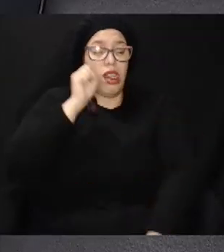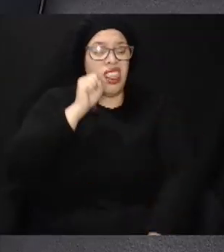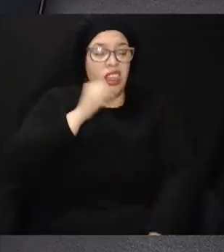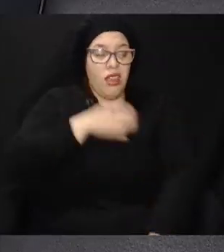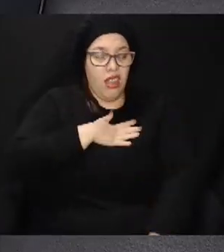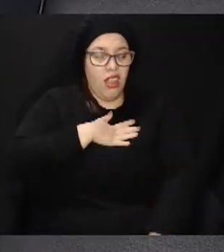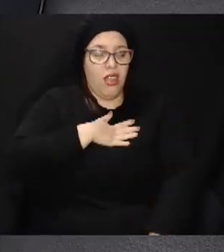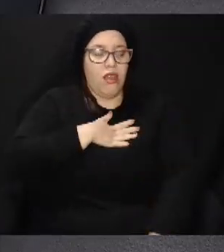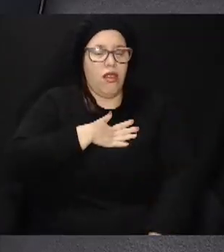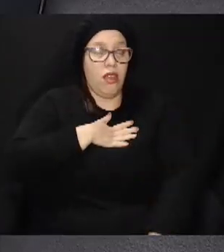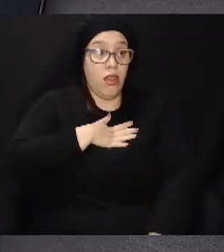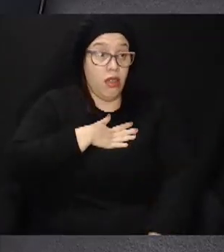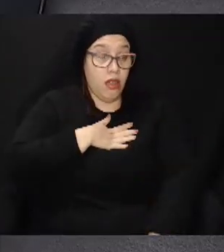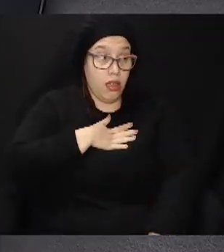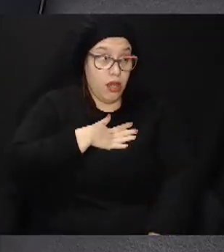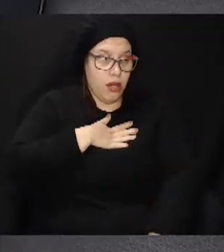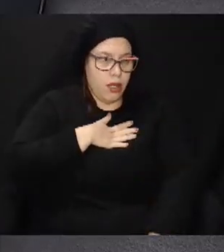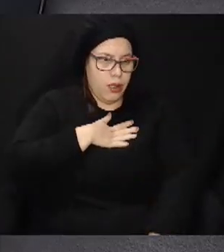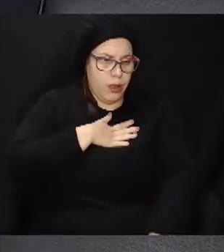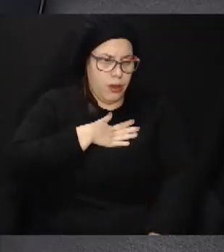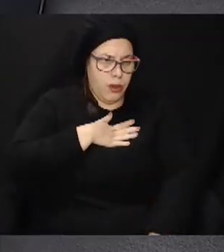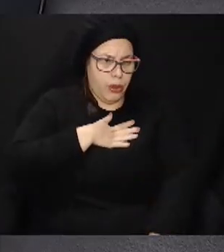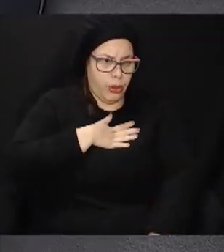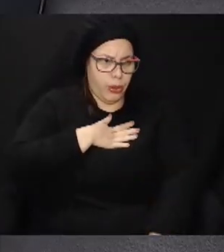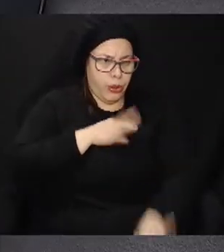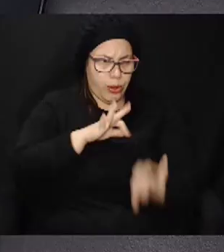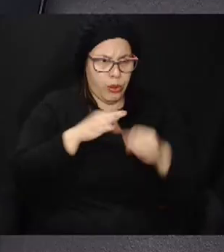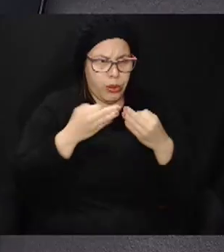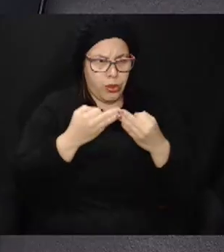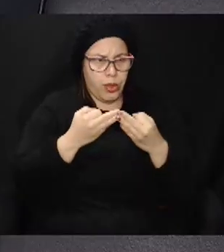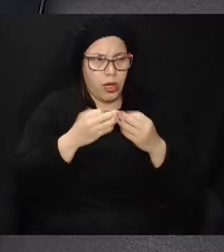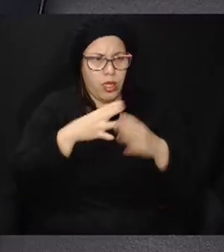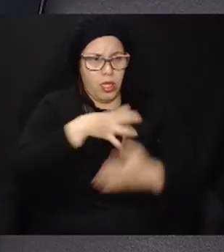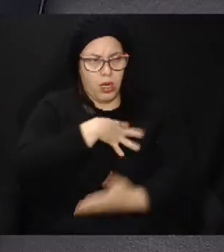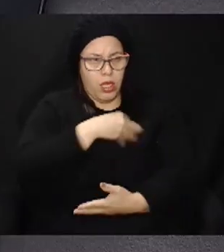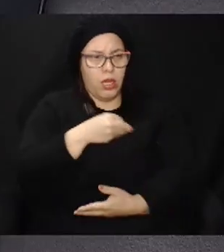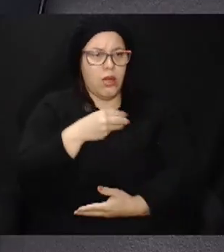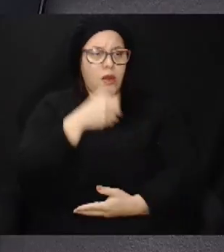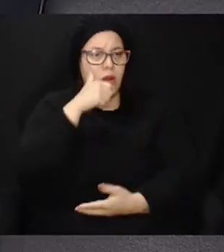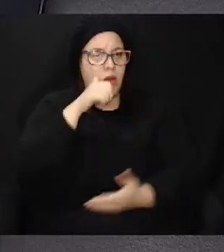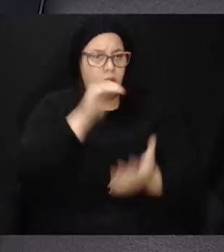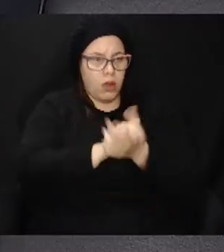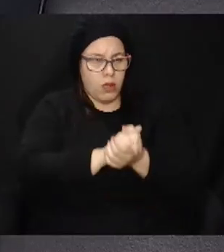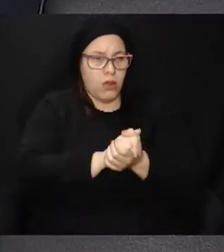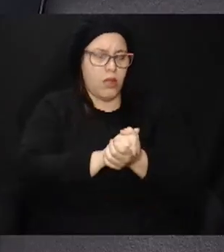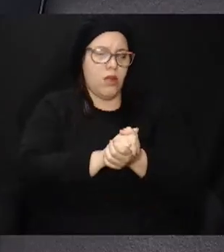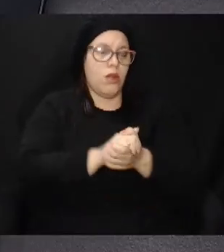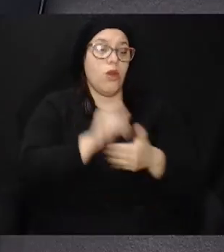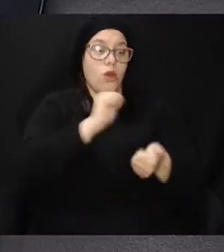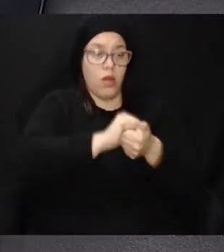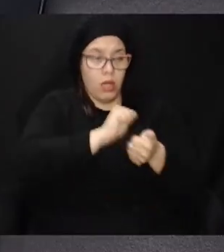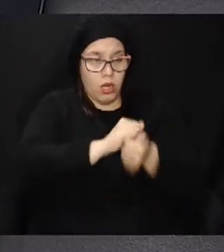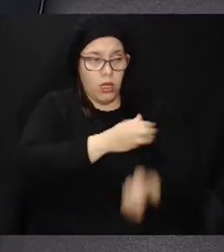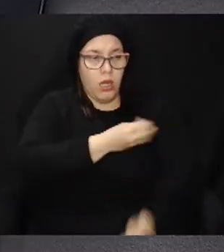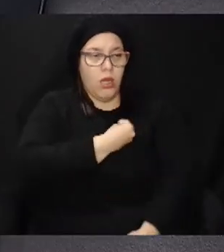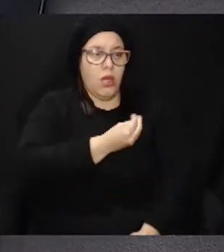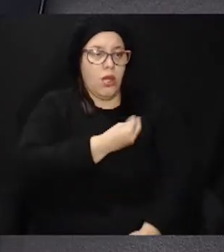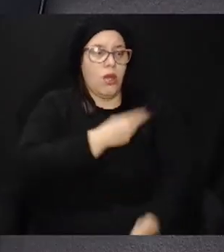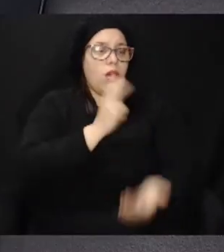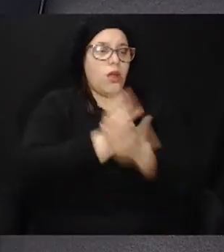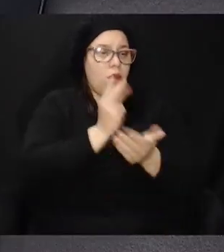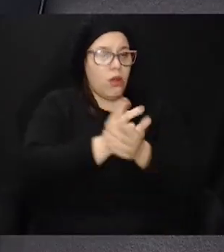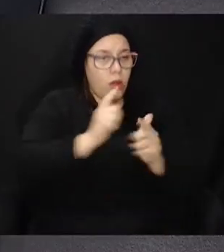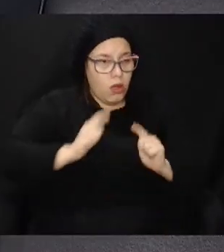se exercitando com a sua família, com o seu filho, com a sua mulher. Então é isso, é qualidade de vida e nós vamos continuar lutando no